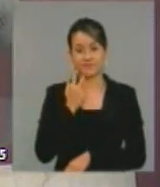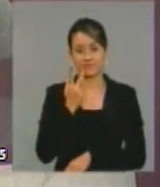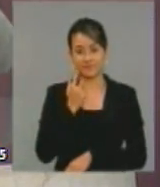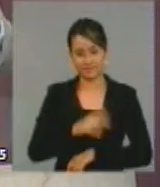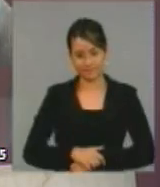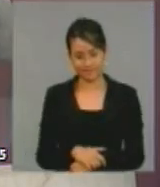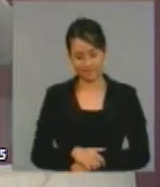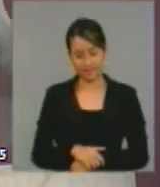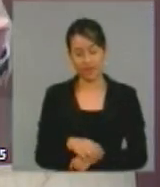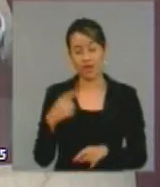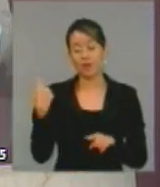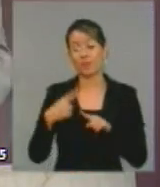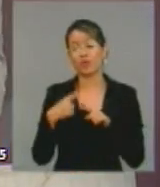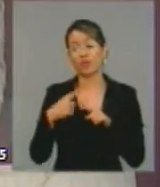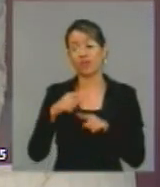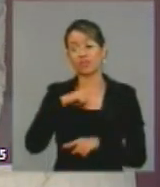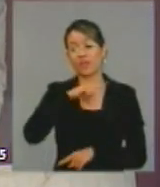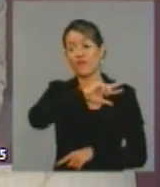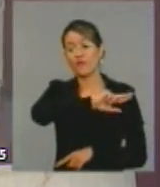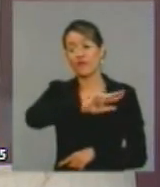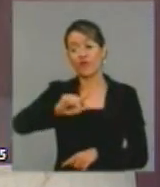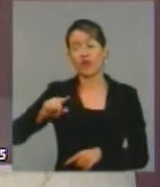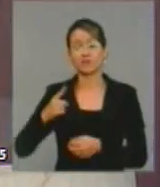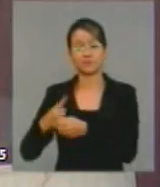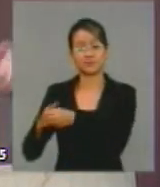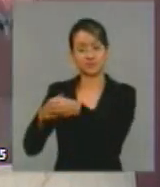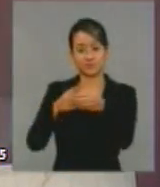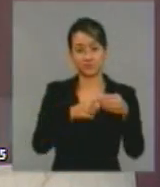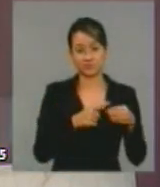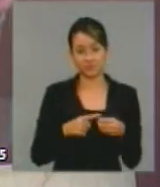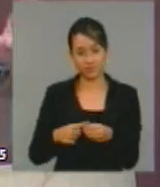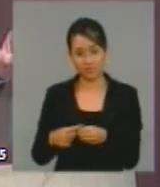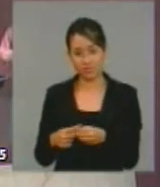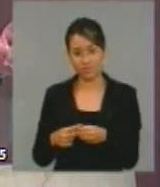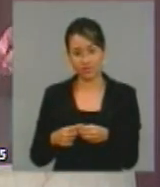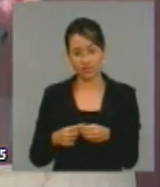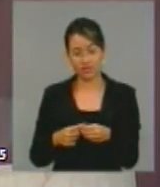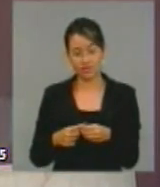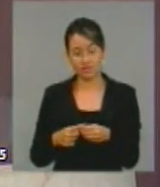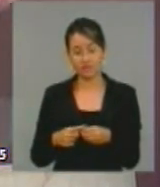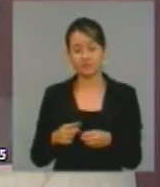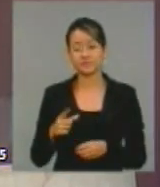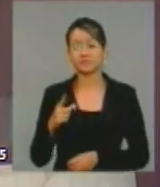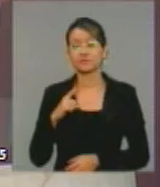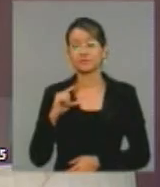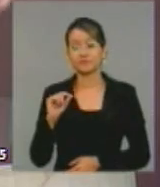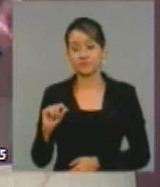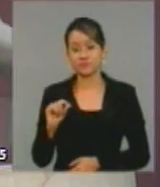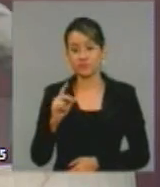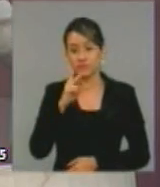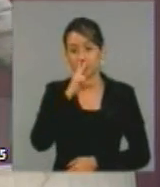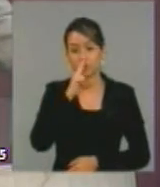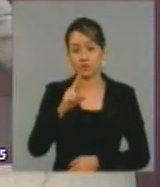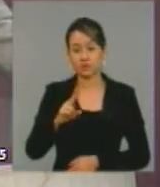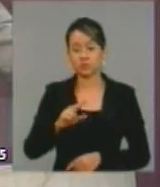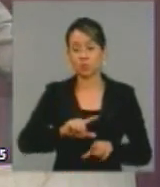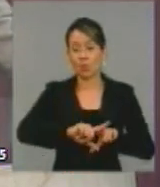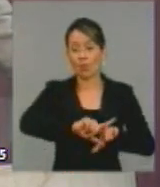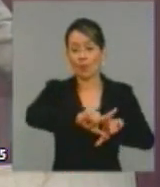há vários municípios, deputado Roberto Mesquita, deputado Silvano, que estão esvaziando. Nós